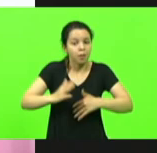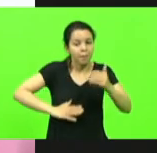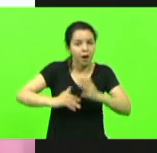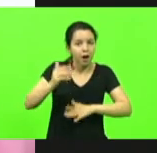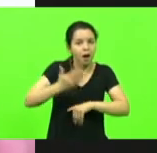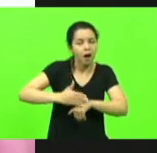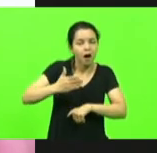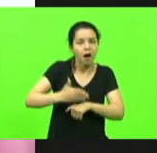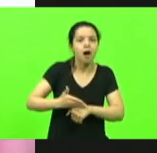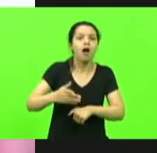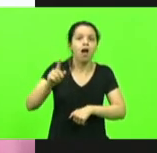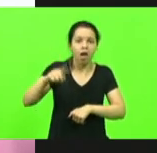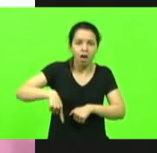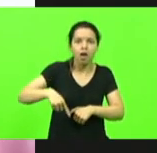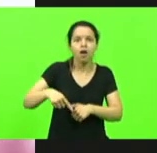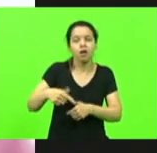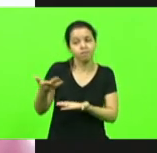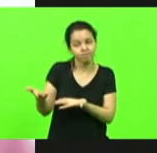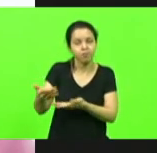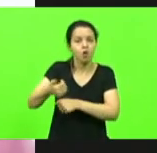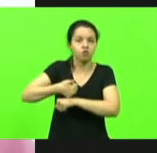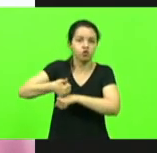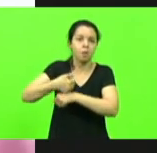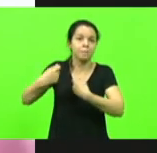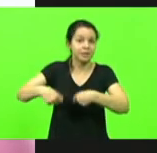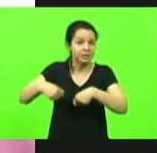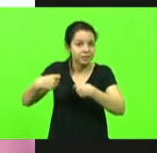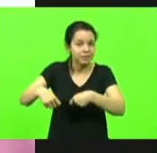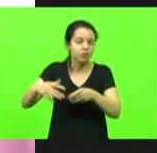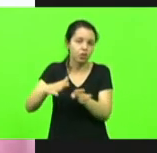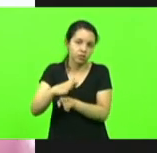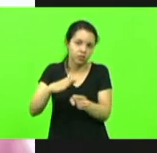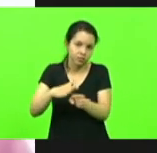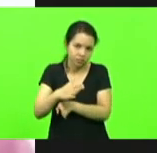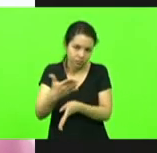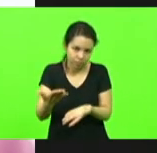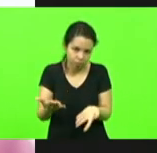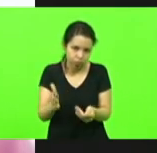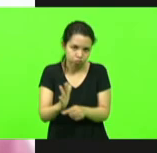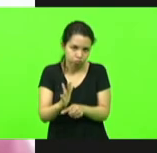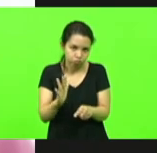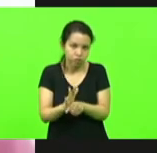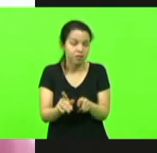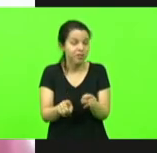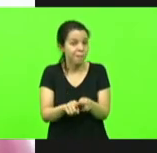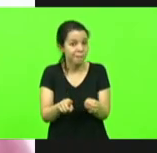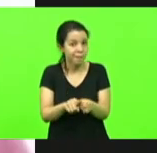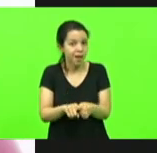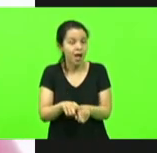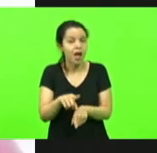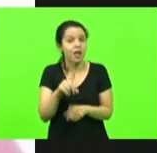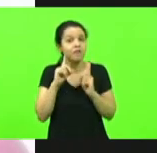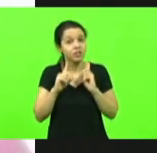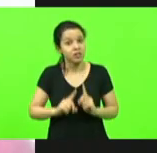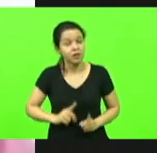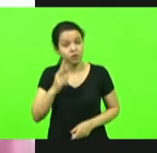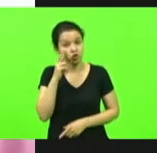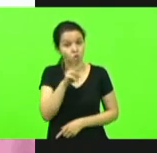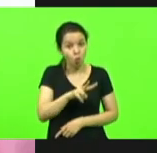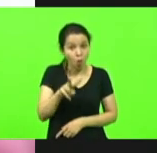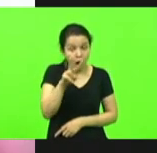passam pela atividade desse profissional, né? Precisam da orientação, e aí vem a deficiência visual associada com todo o processo que ele precisa